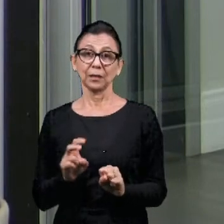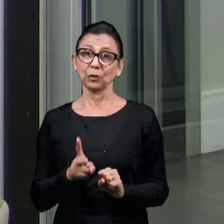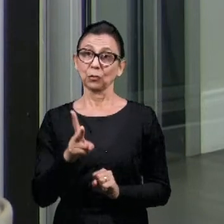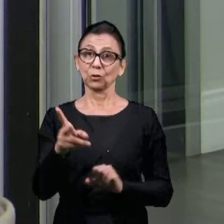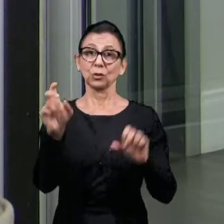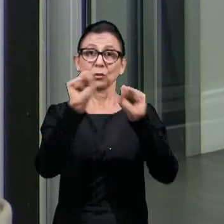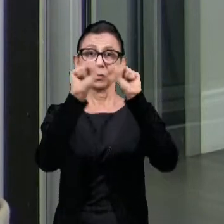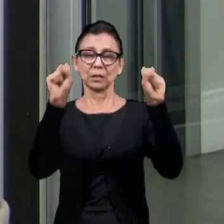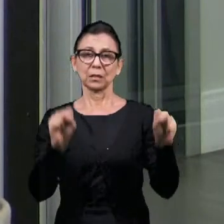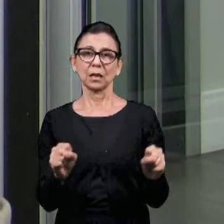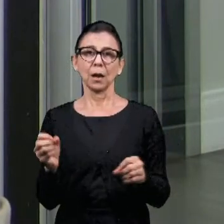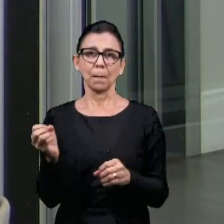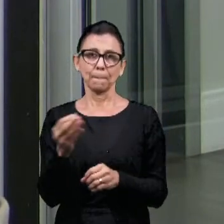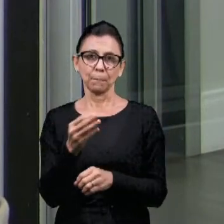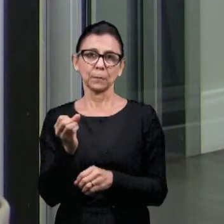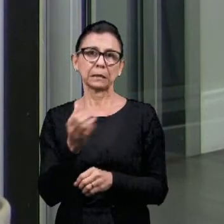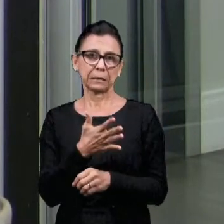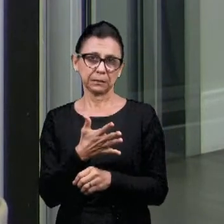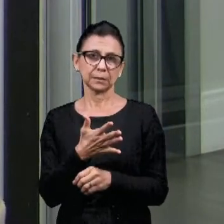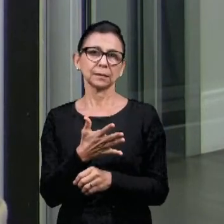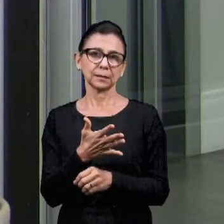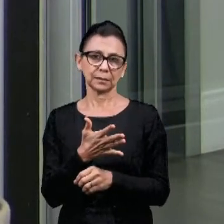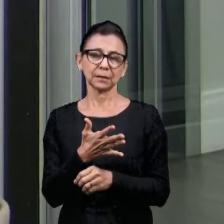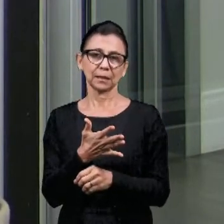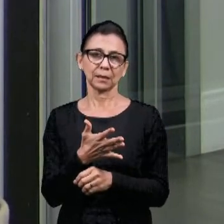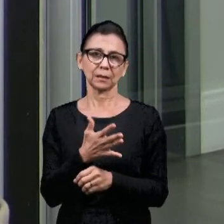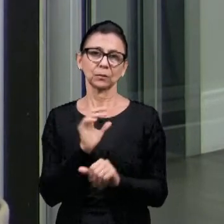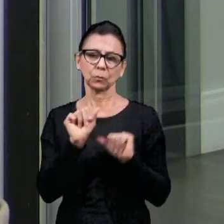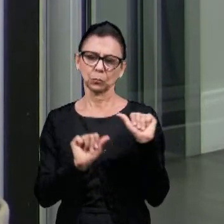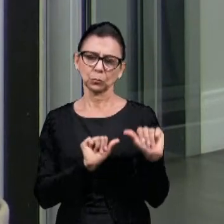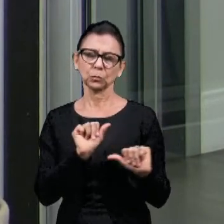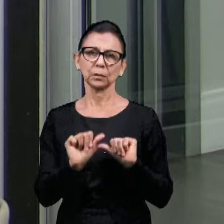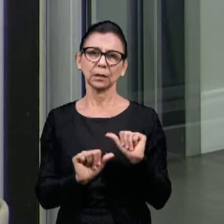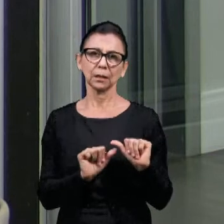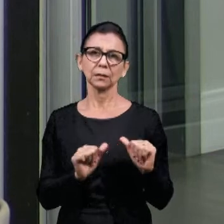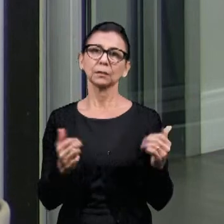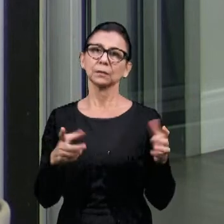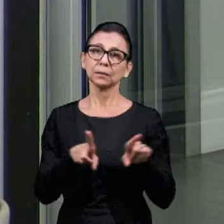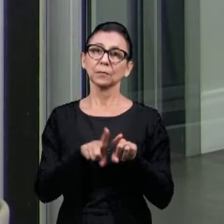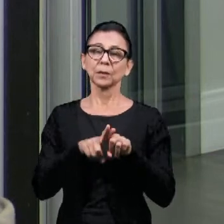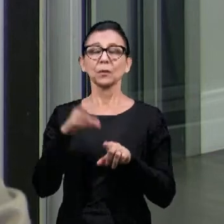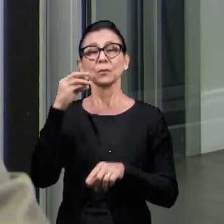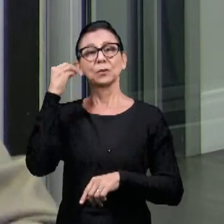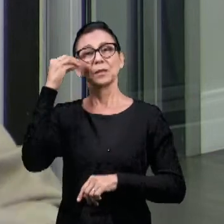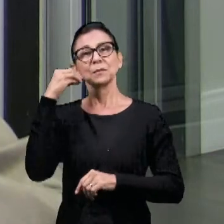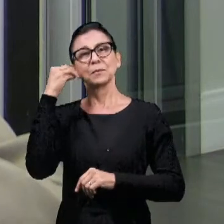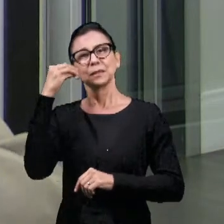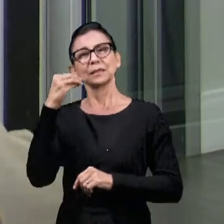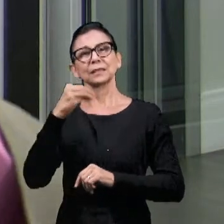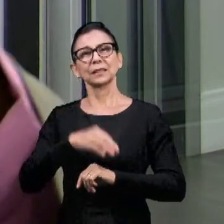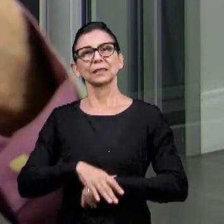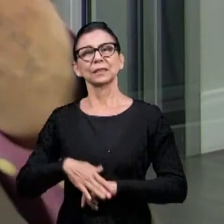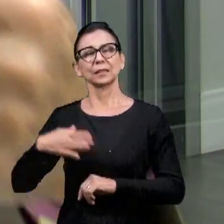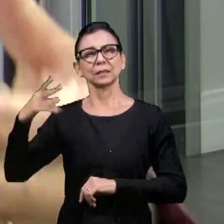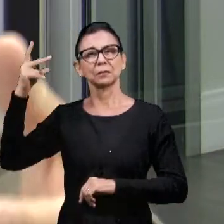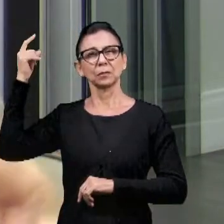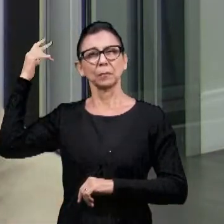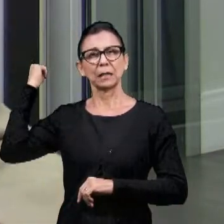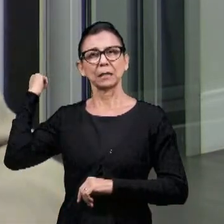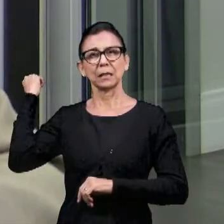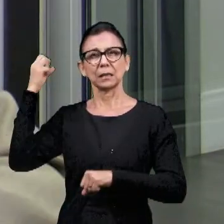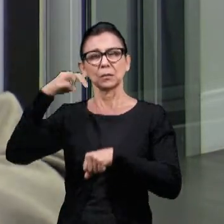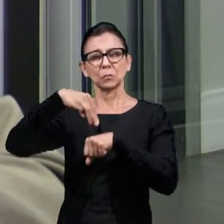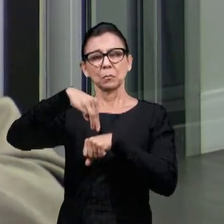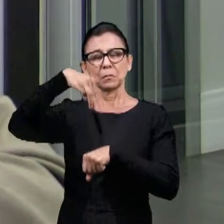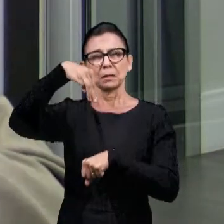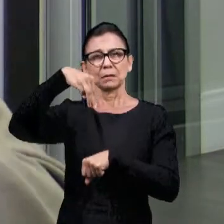Sendo modernizado, né? E foi mais uma experiência que eu vivi, né? Com Deus, né? Na época, o mestrado consultado do